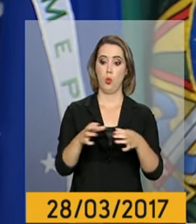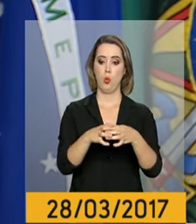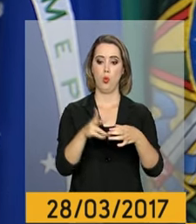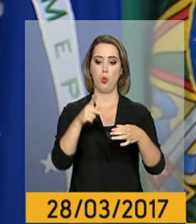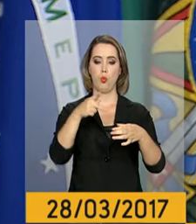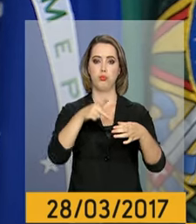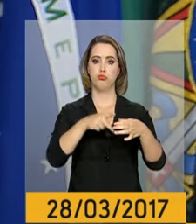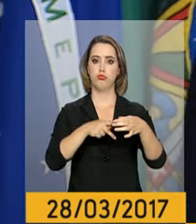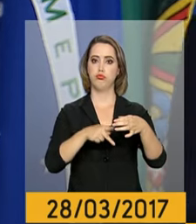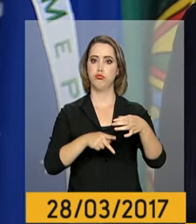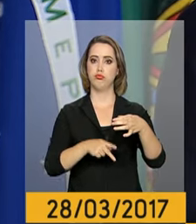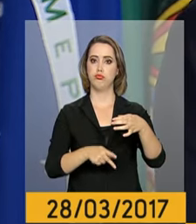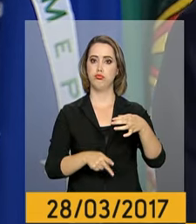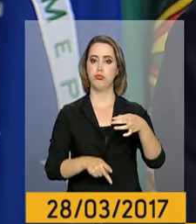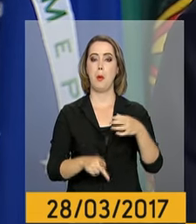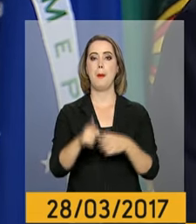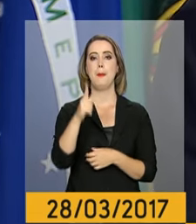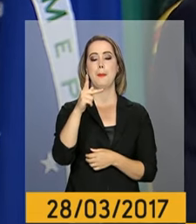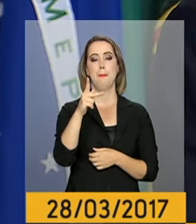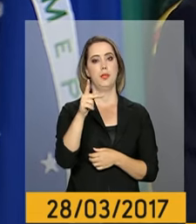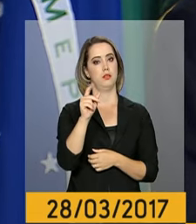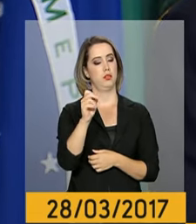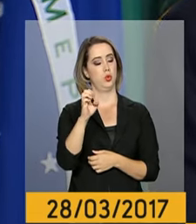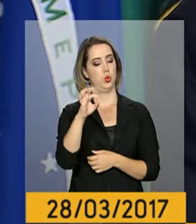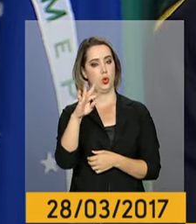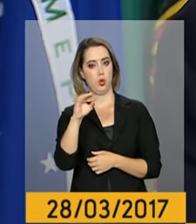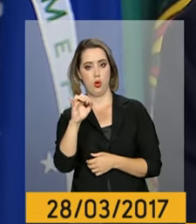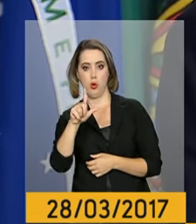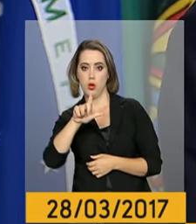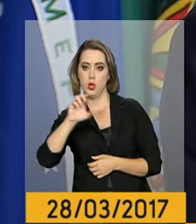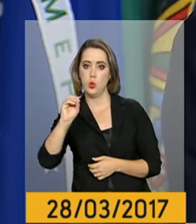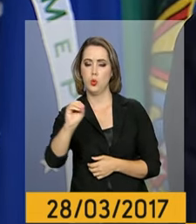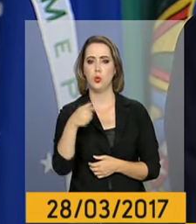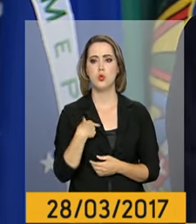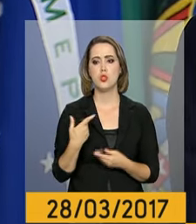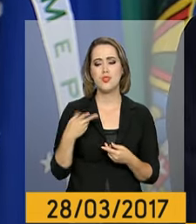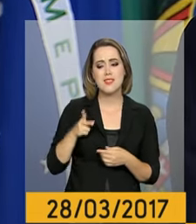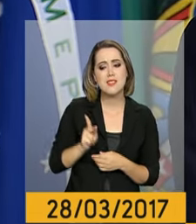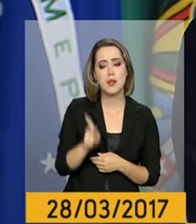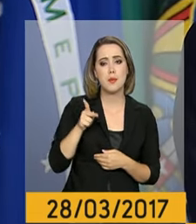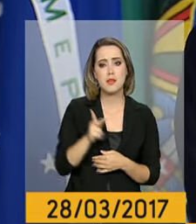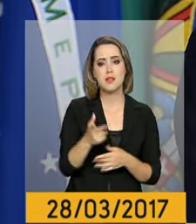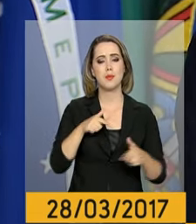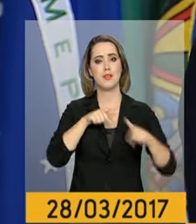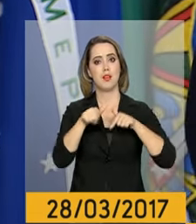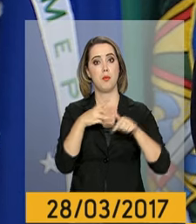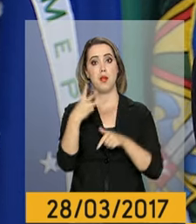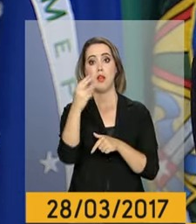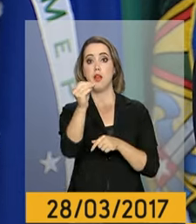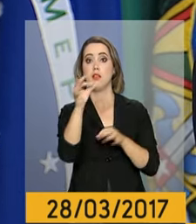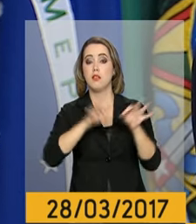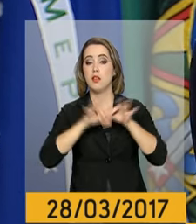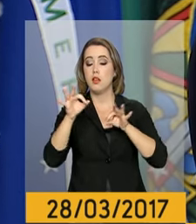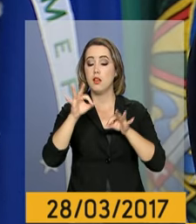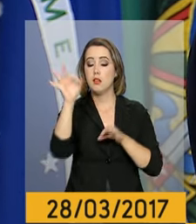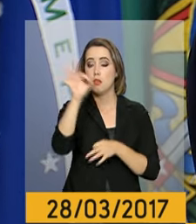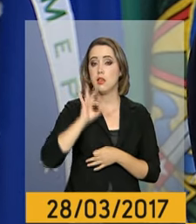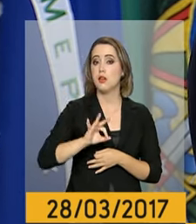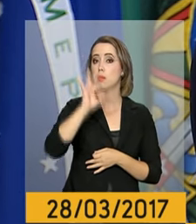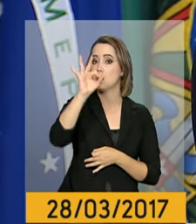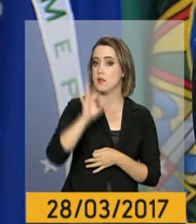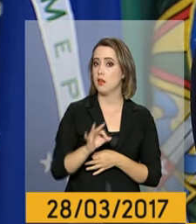de tirar a obrigatoriedade da Petrobras de participar em 30% da exploração do pral e digo isso interesse da